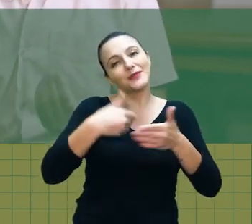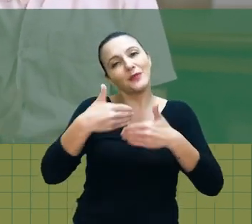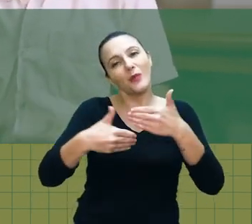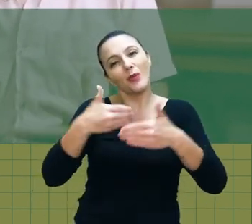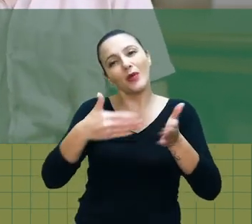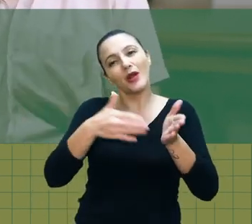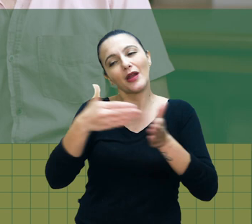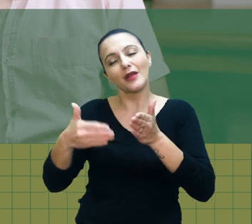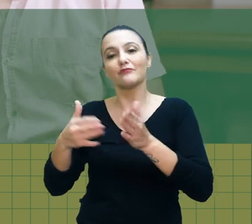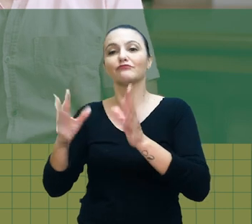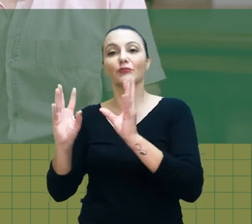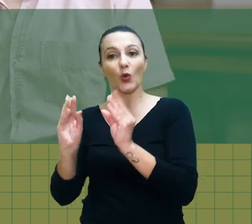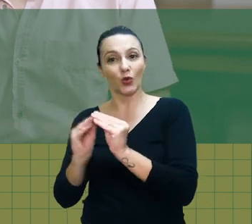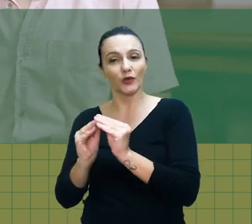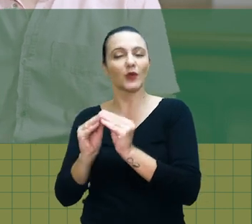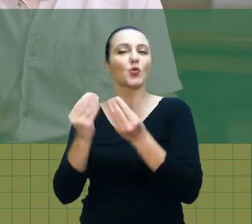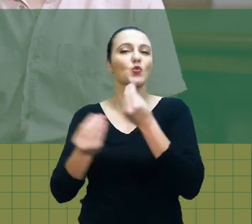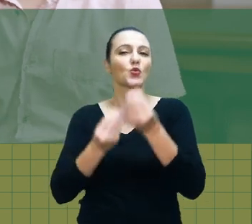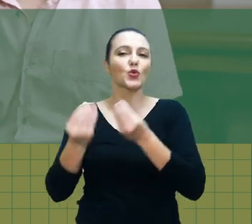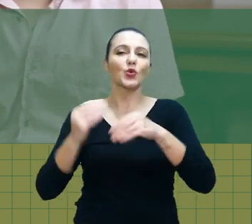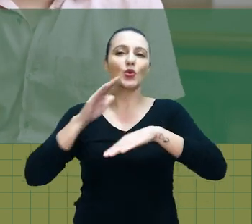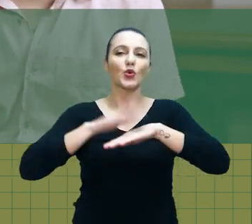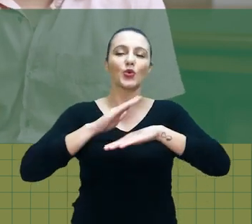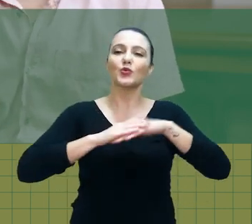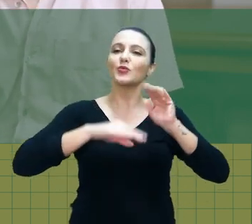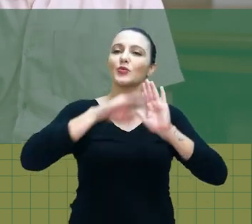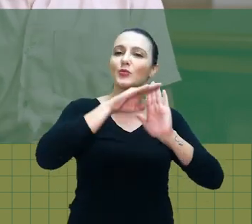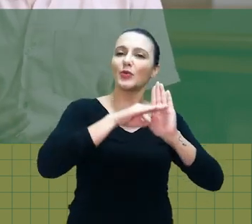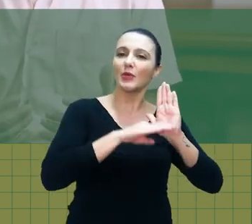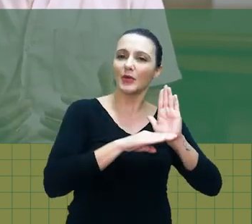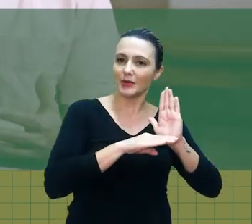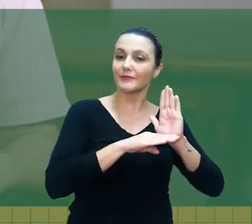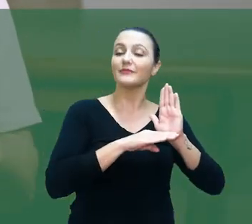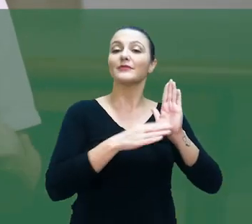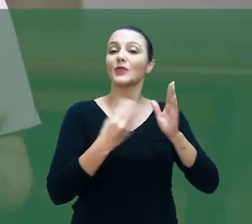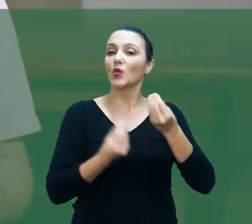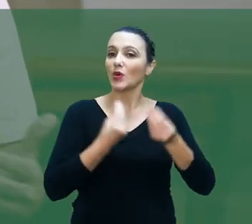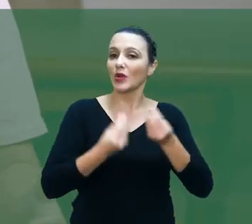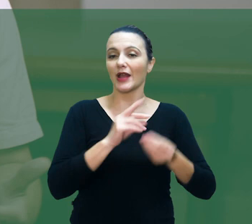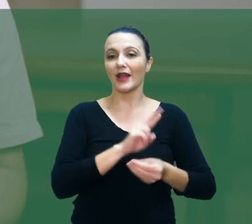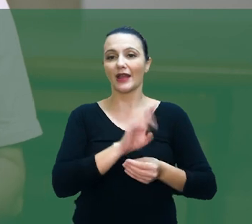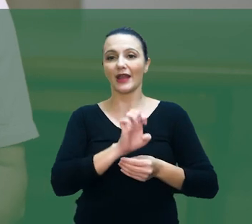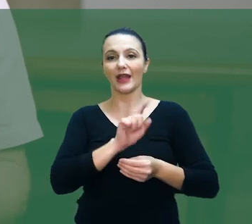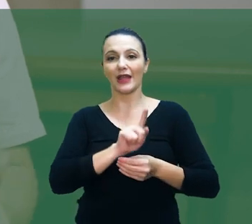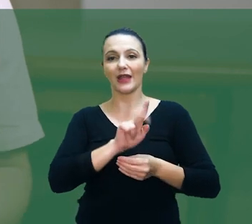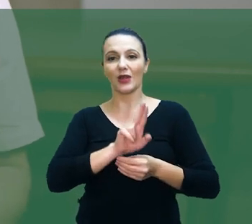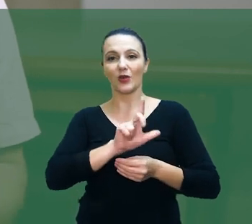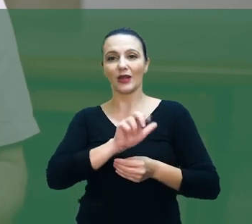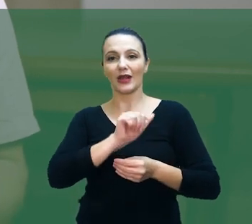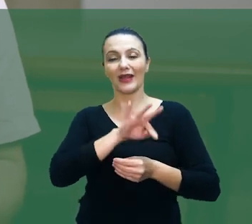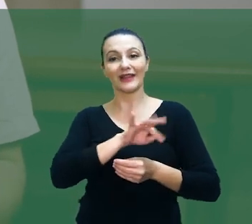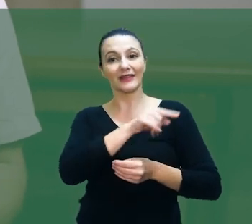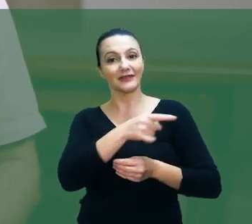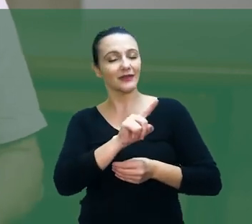se perguntar, mas que tipo de regulamentação é essa? Como fazer essa regulamentação? Eu não iria pelo caminho de dar uma